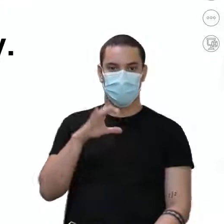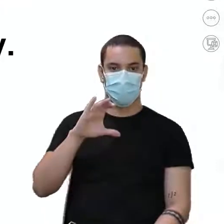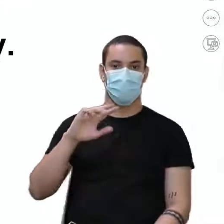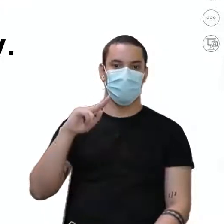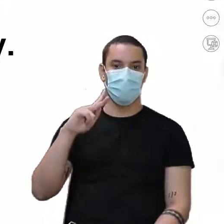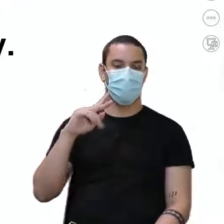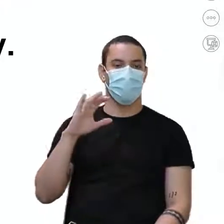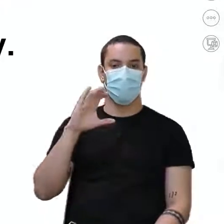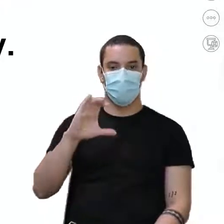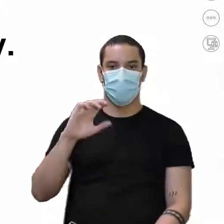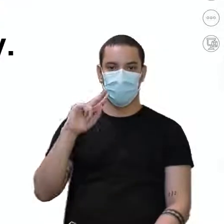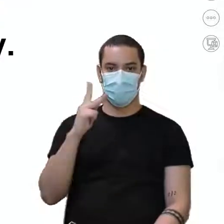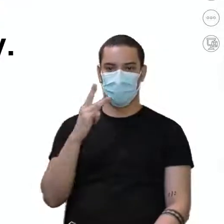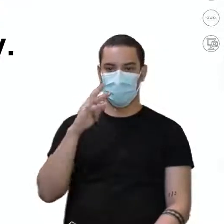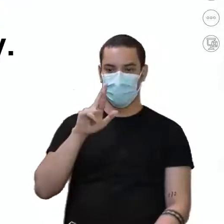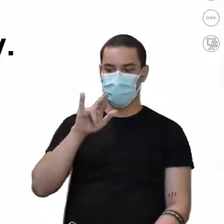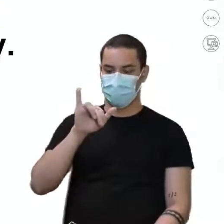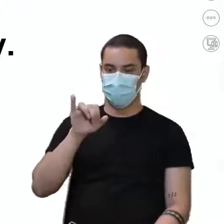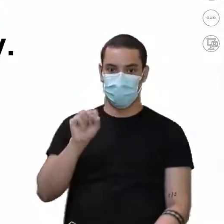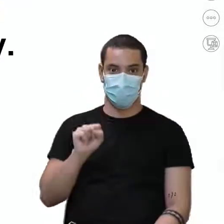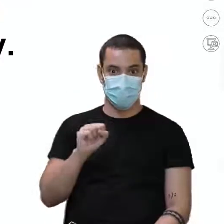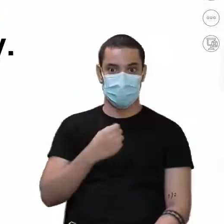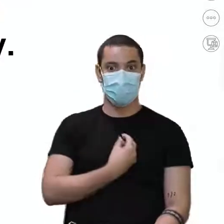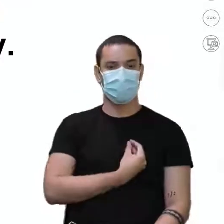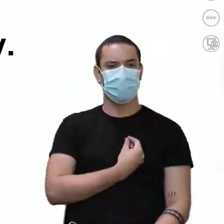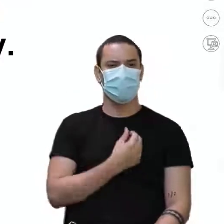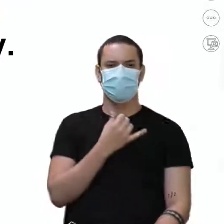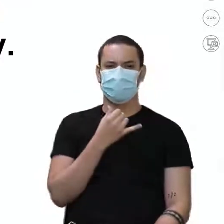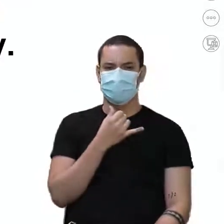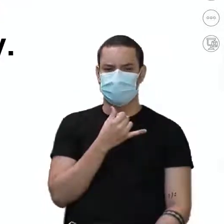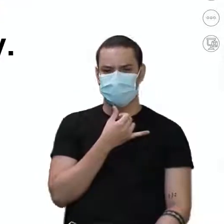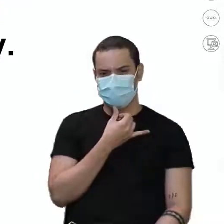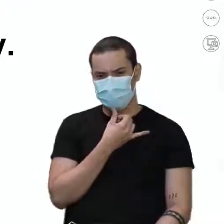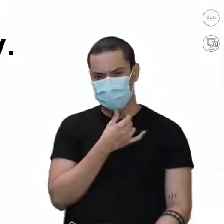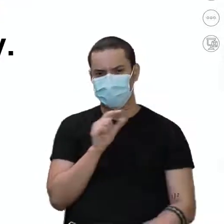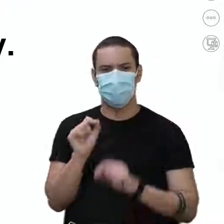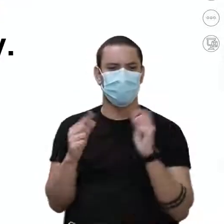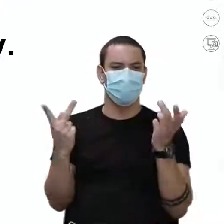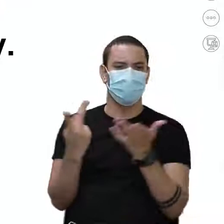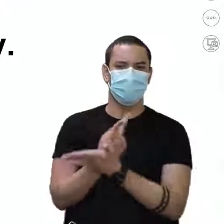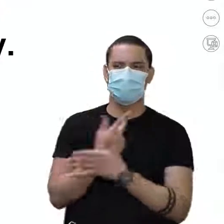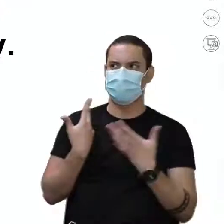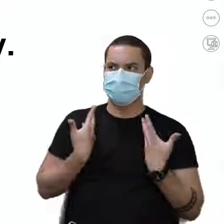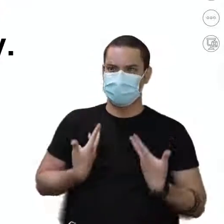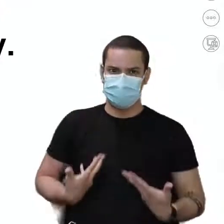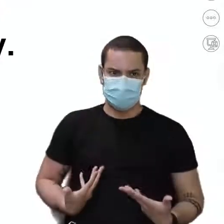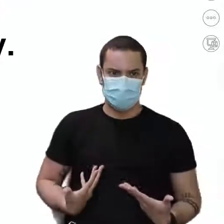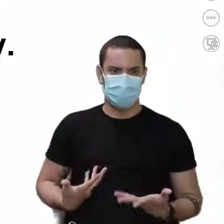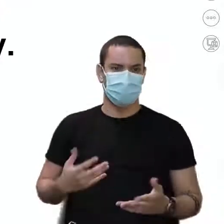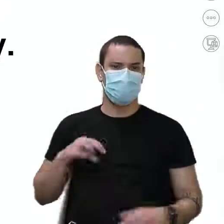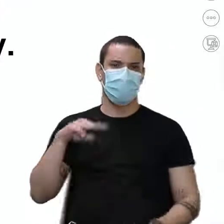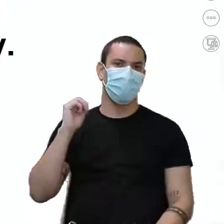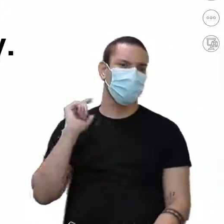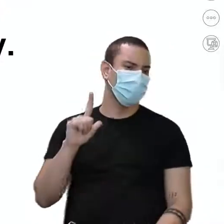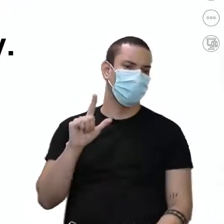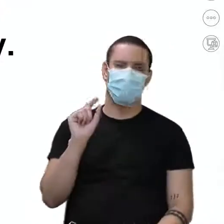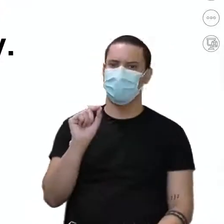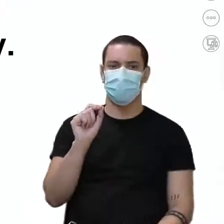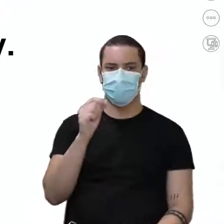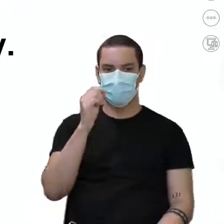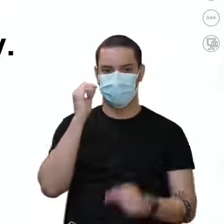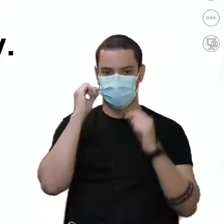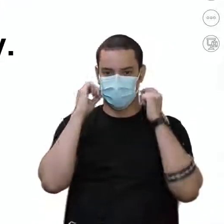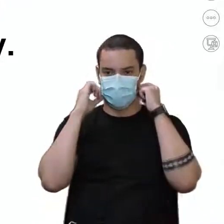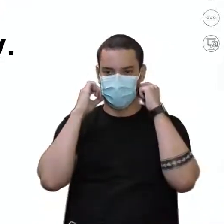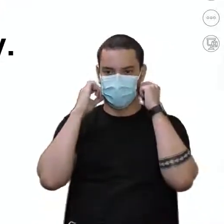look at him, ele está bem mal aí, né? Ou tá cansado, ou tá mal, enfim, ele tá mal mesmo, porque olha